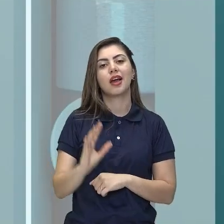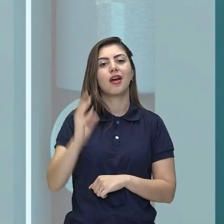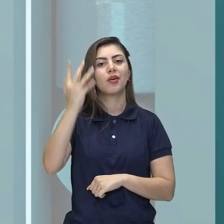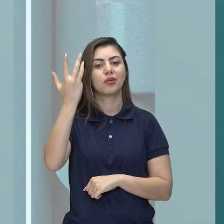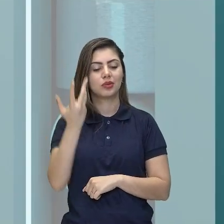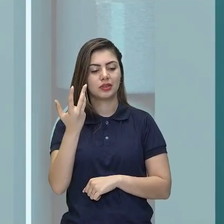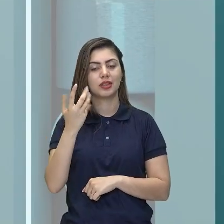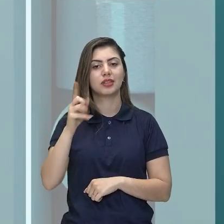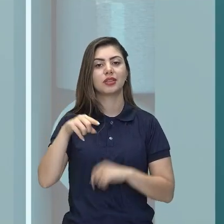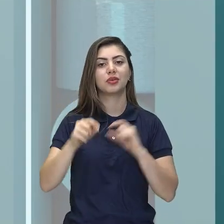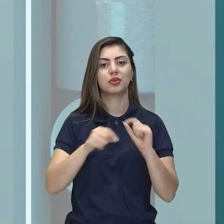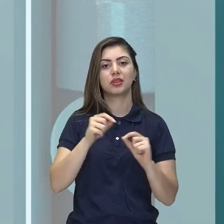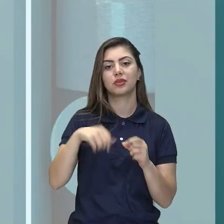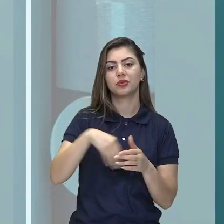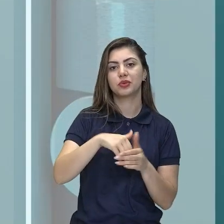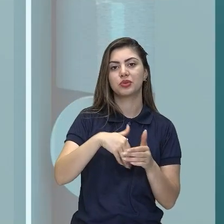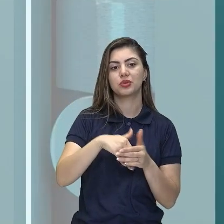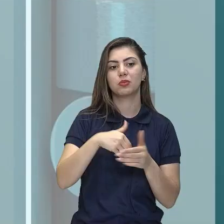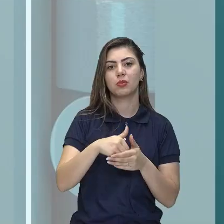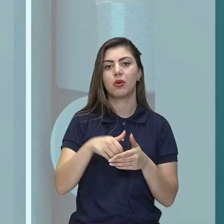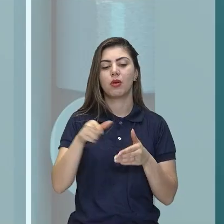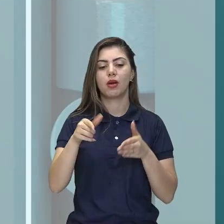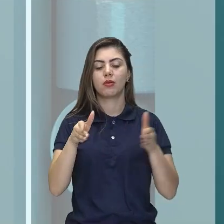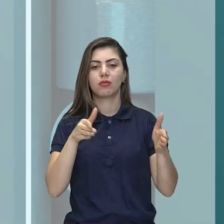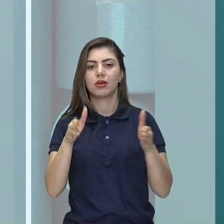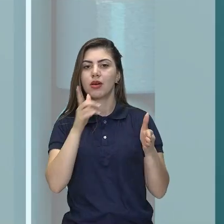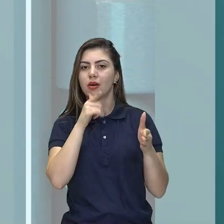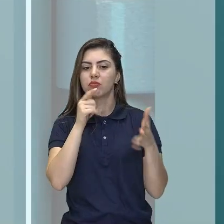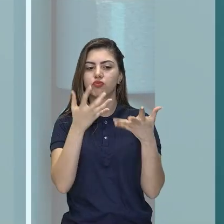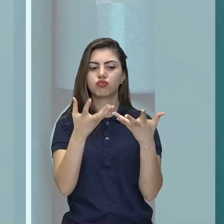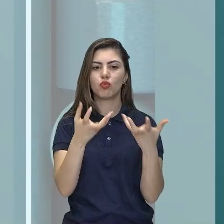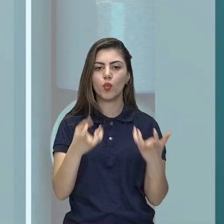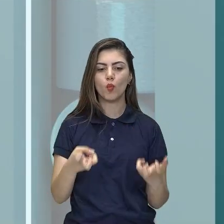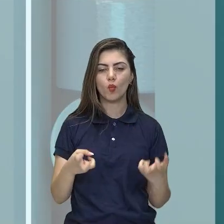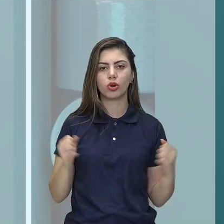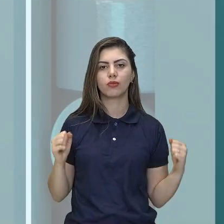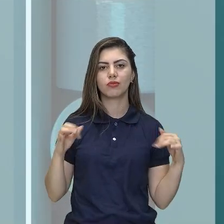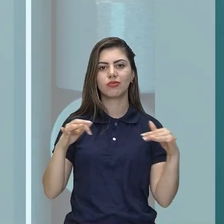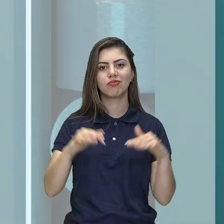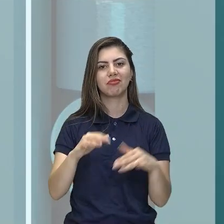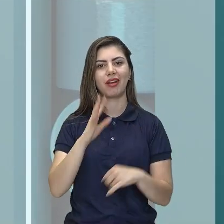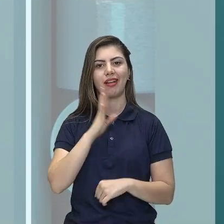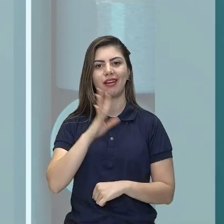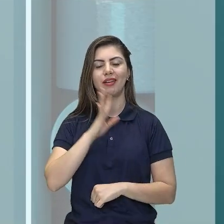do futebol de várzea. Olha só que interessante, né? Então,